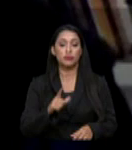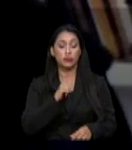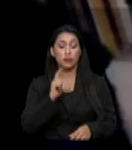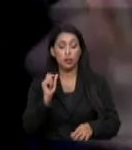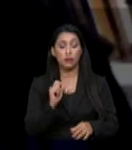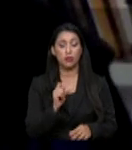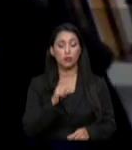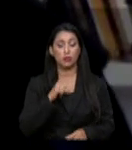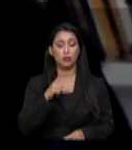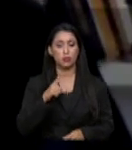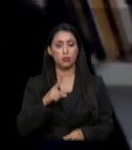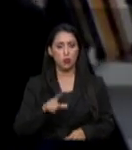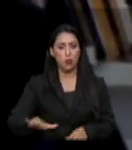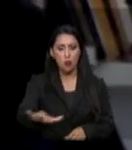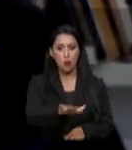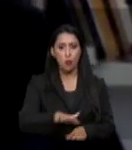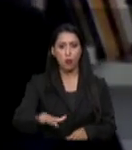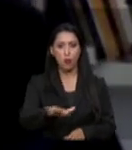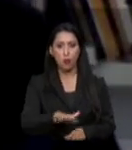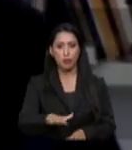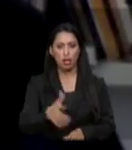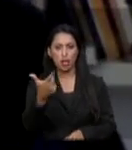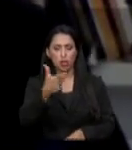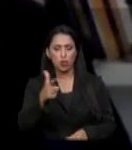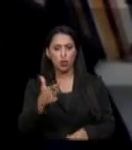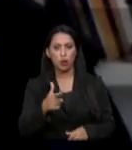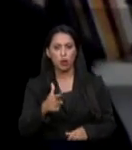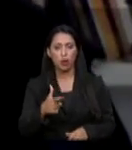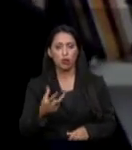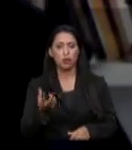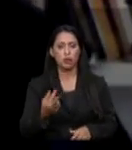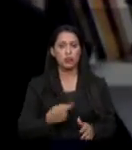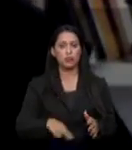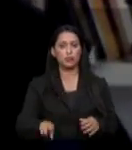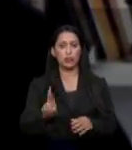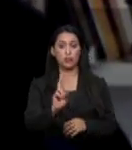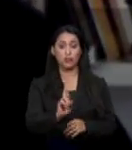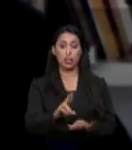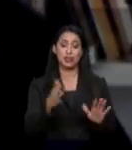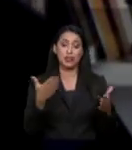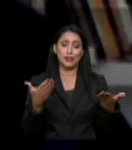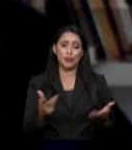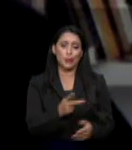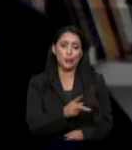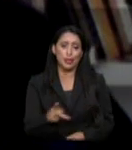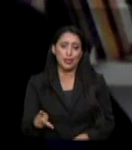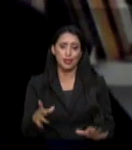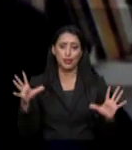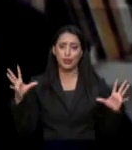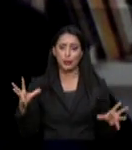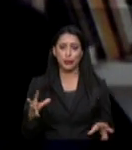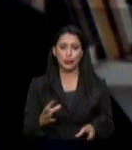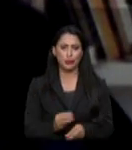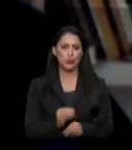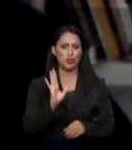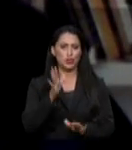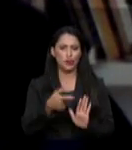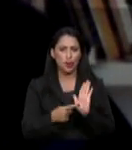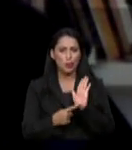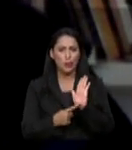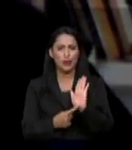Oi e aí vem outras referências em si uma presidente hoje apoio aqui